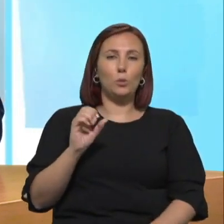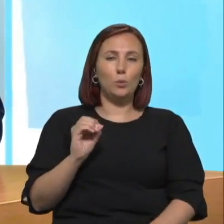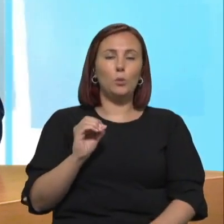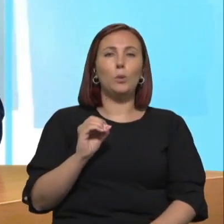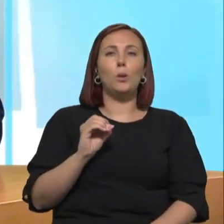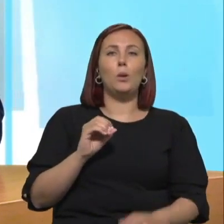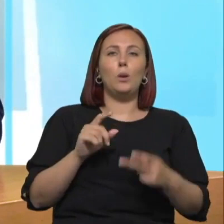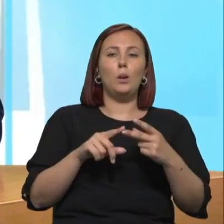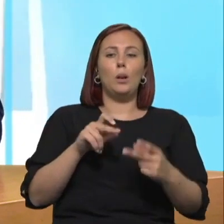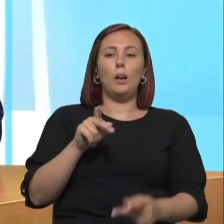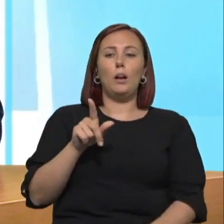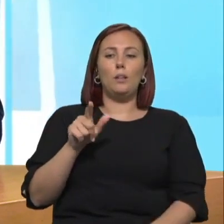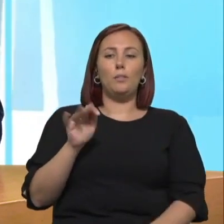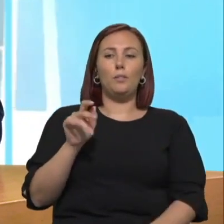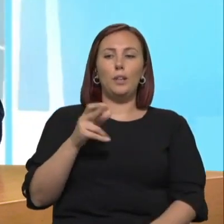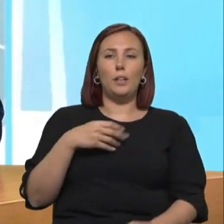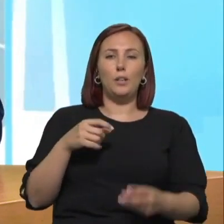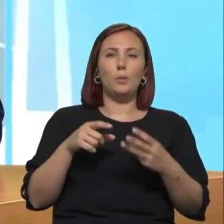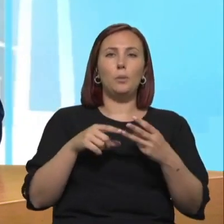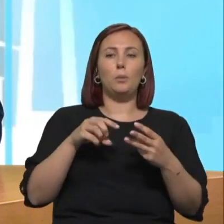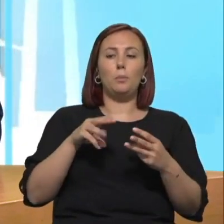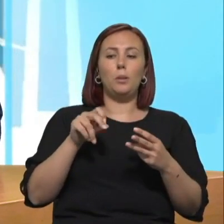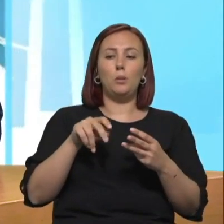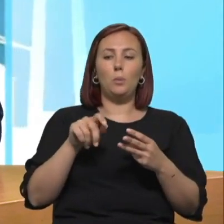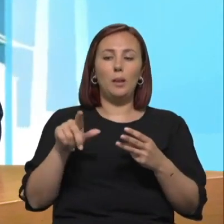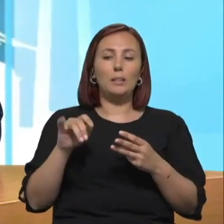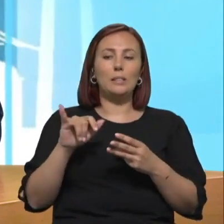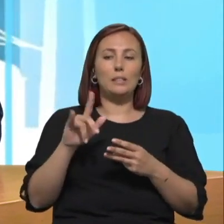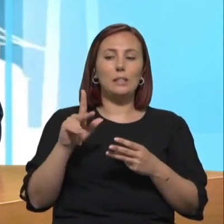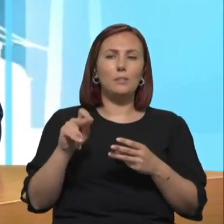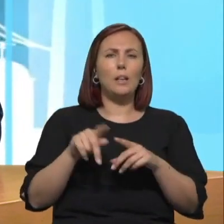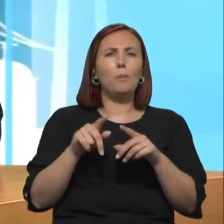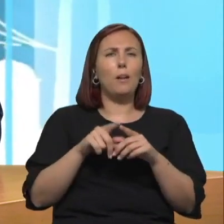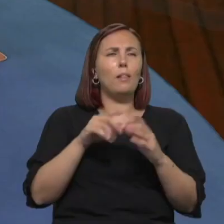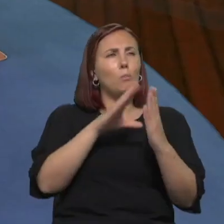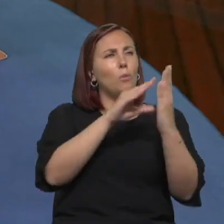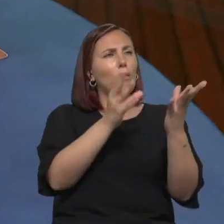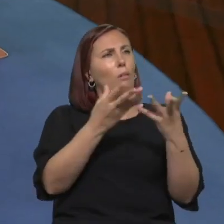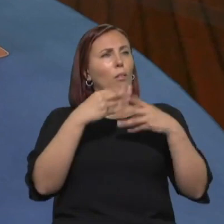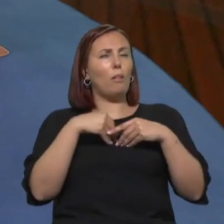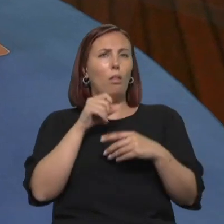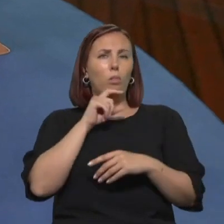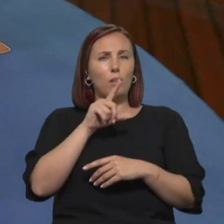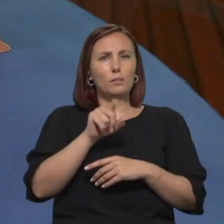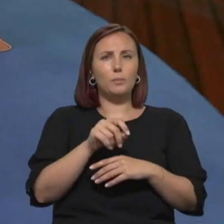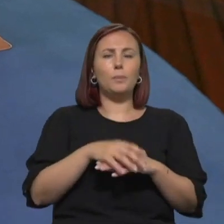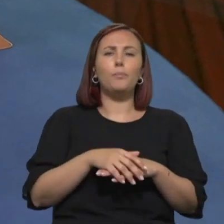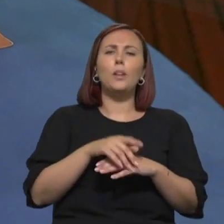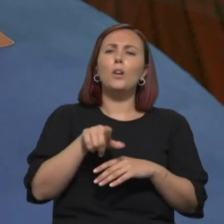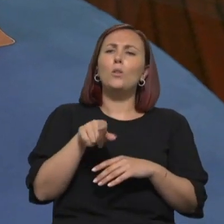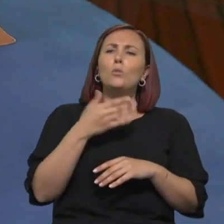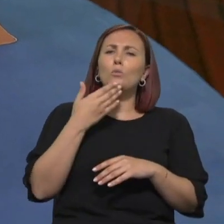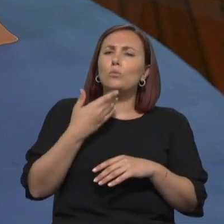o Alfredo Bruta Costa, a Manuela Silva, à sua forma, são também muito inspiradores. Teve uma experiência de